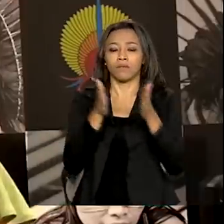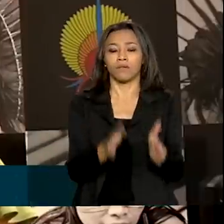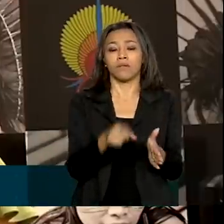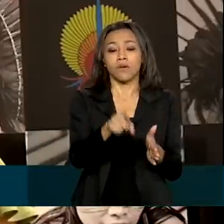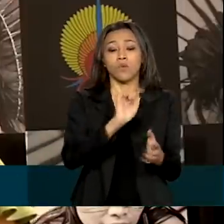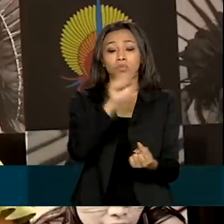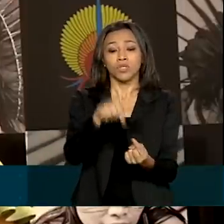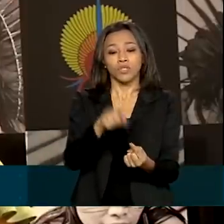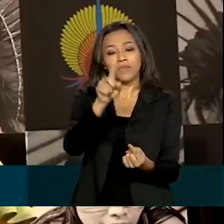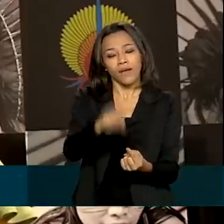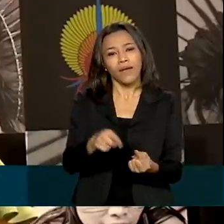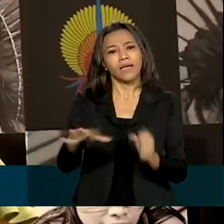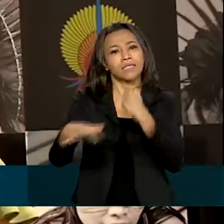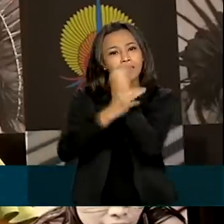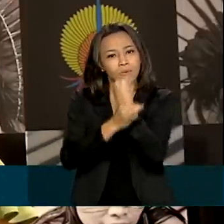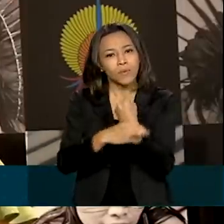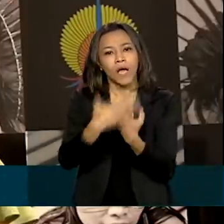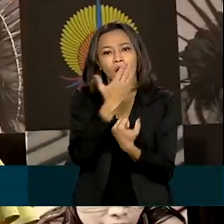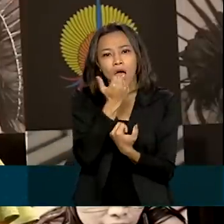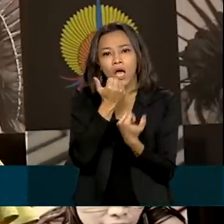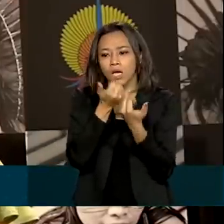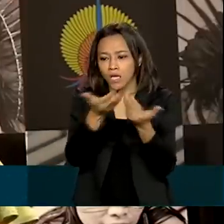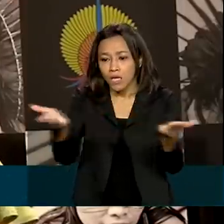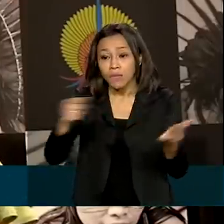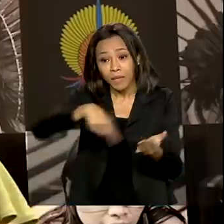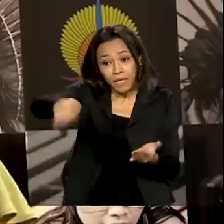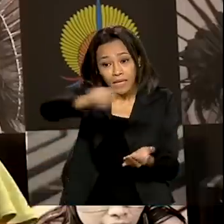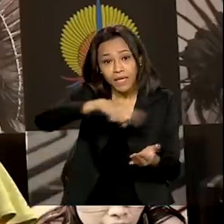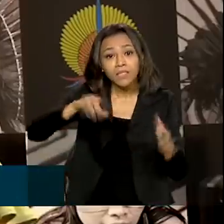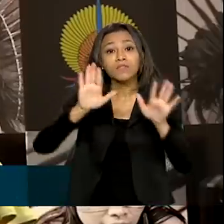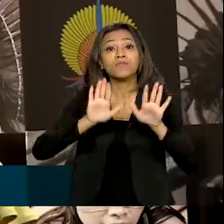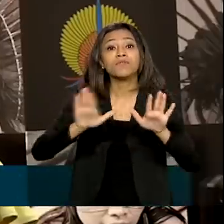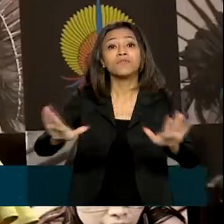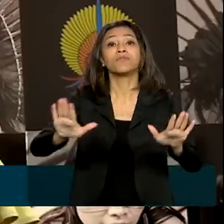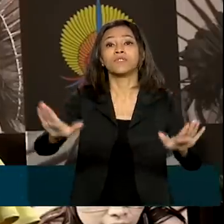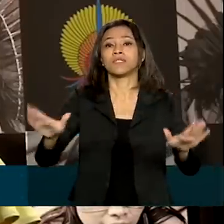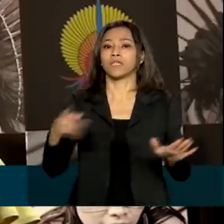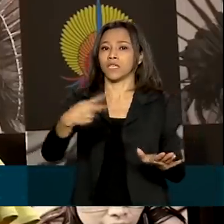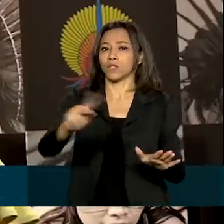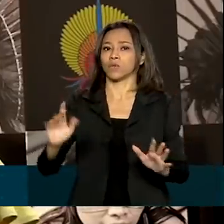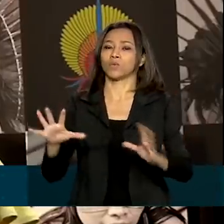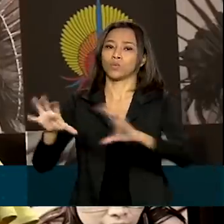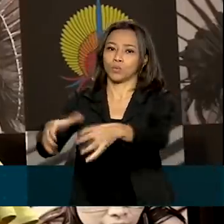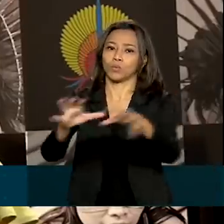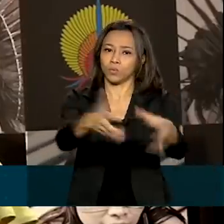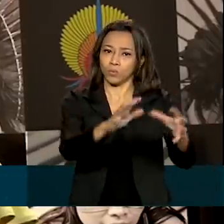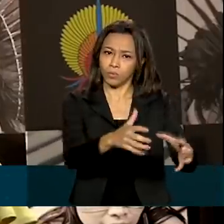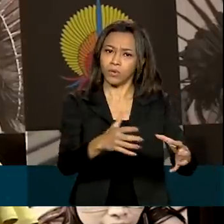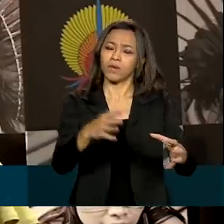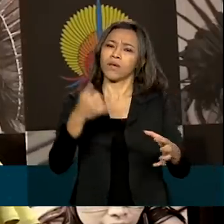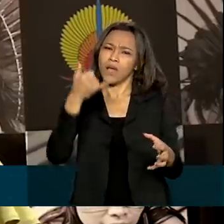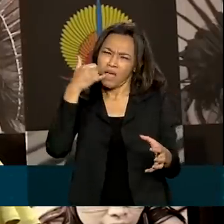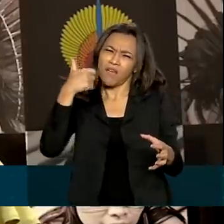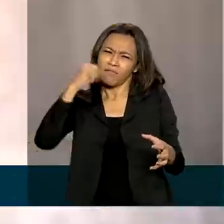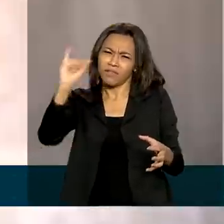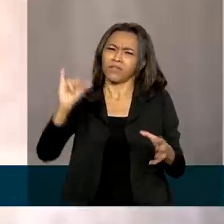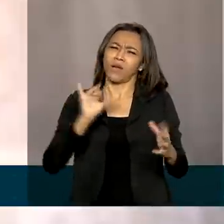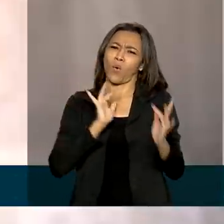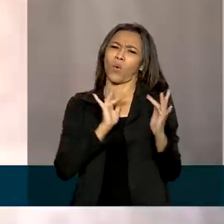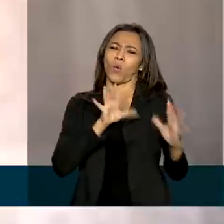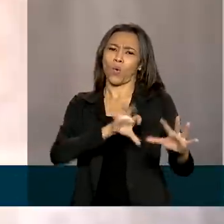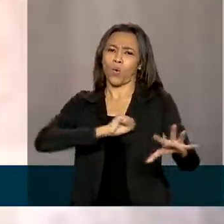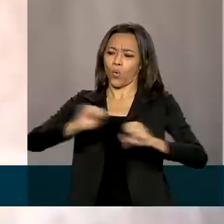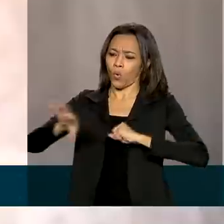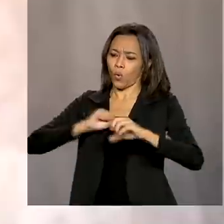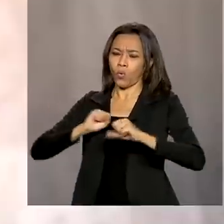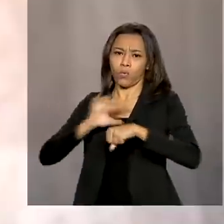indígenas e colaborar para que eles permaneçam nas aldeias, minimizando assim as chances do contágio pela Covid-19. A